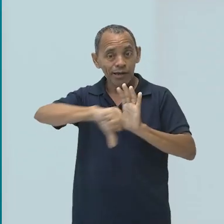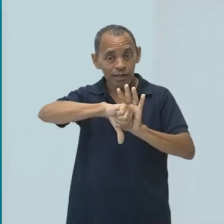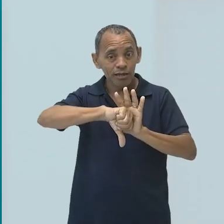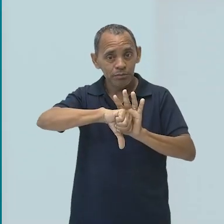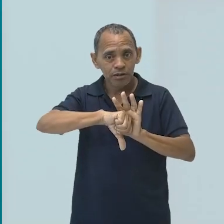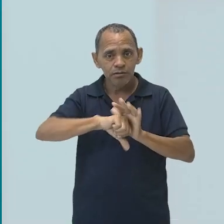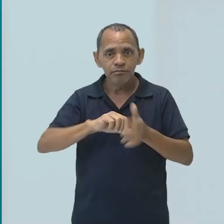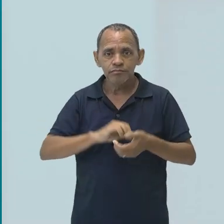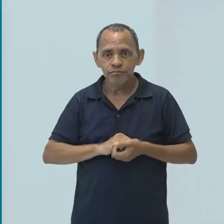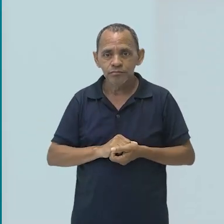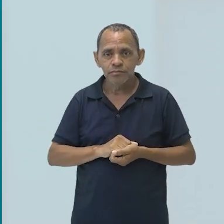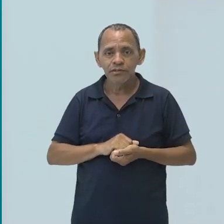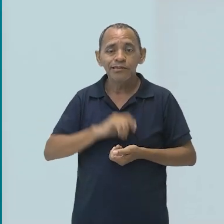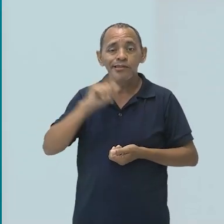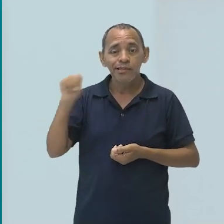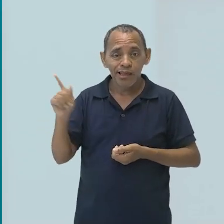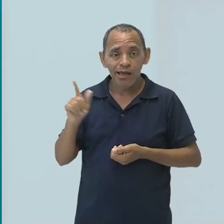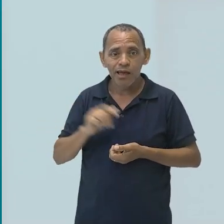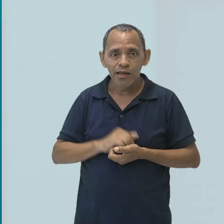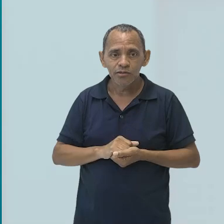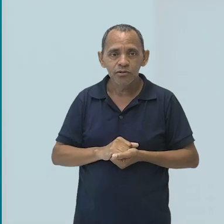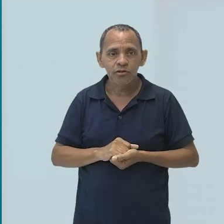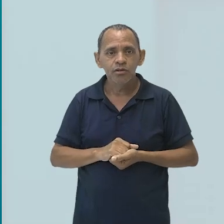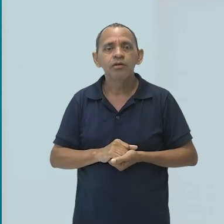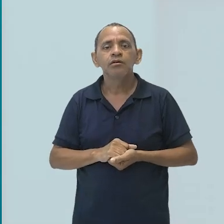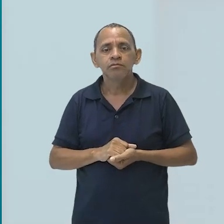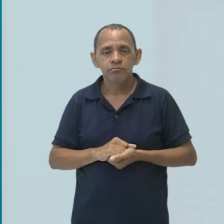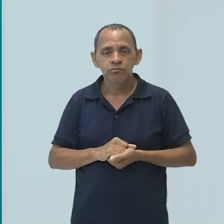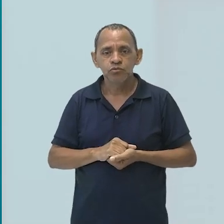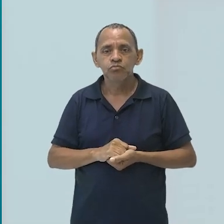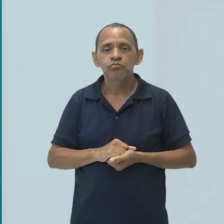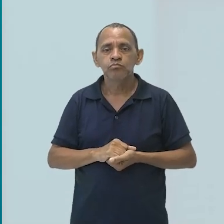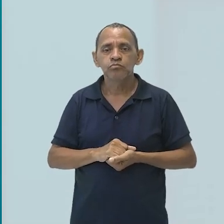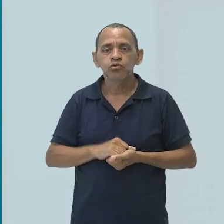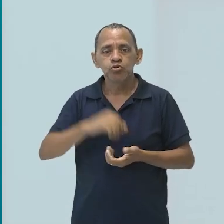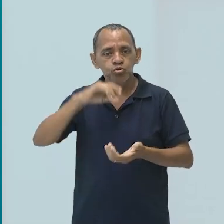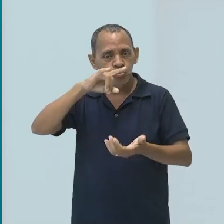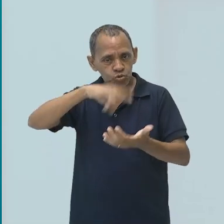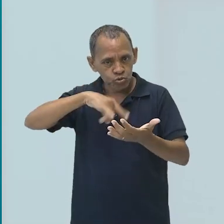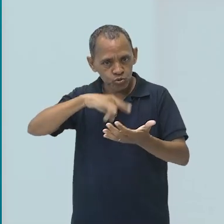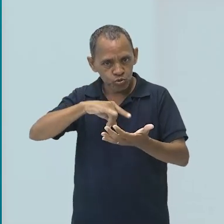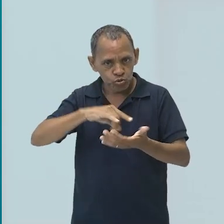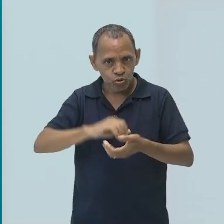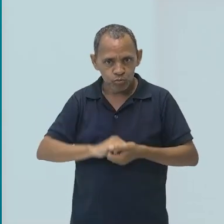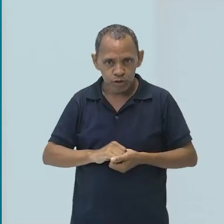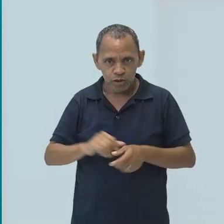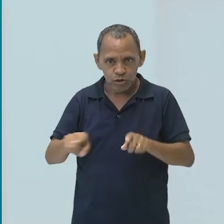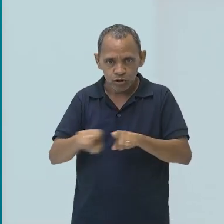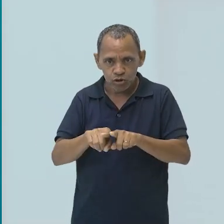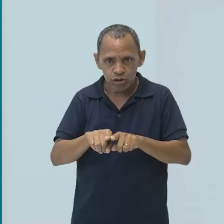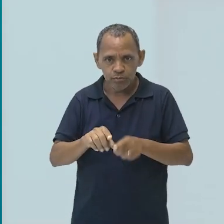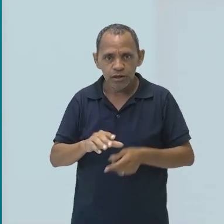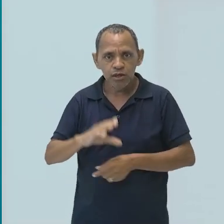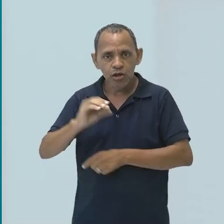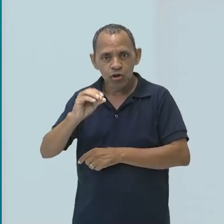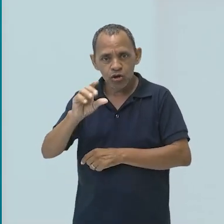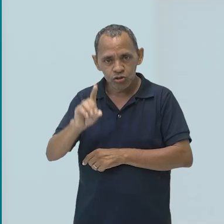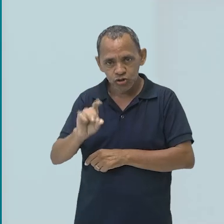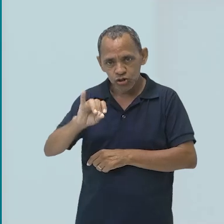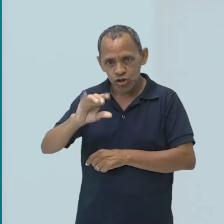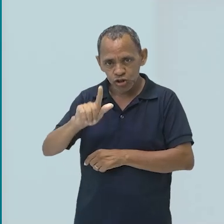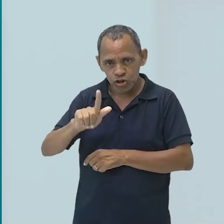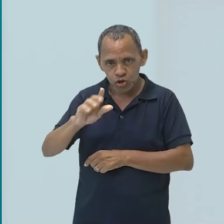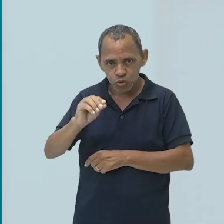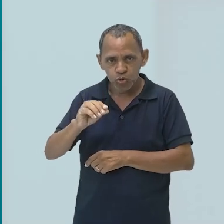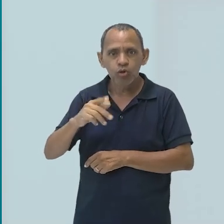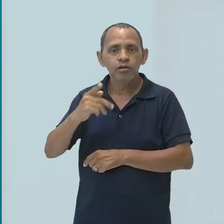gente, ok? Que deixar de prestar assistência, quando possível fazê-lo sem risco pessoal, à criança